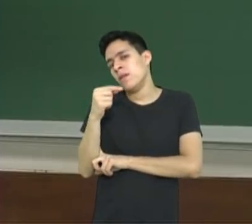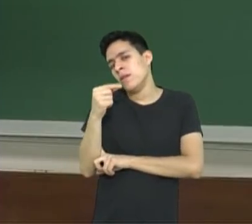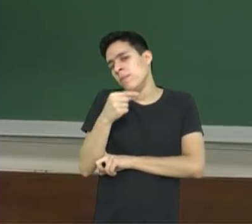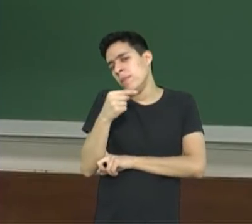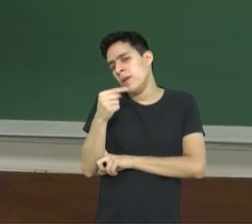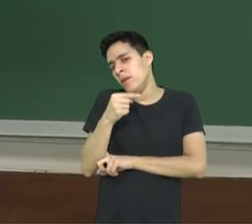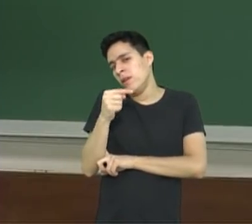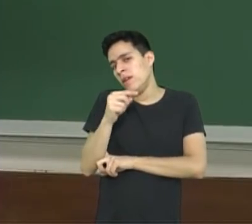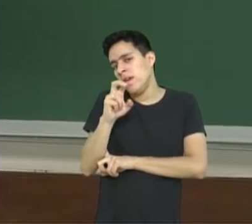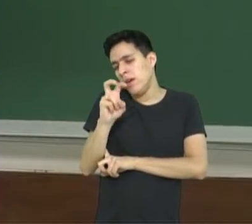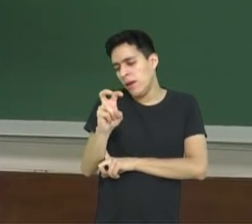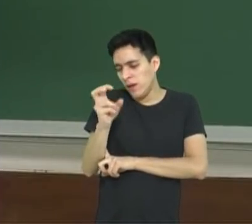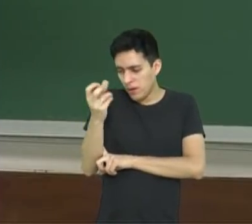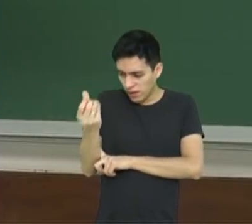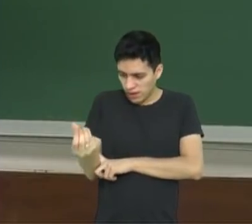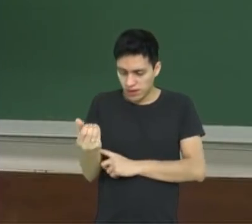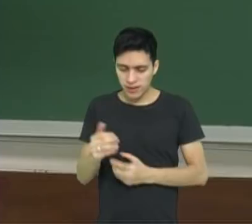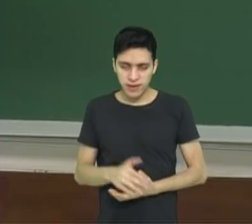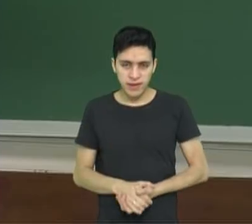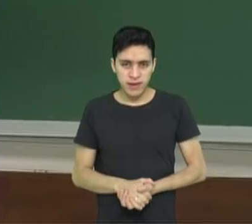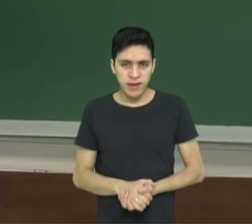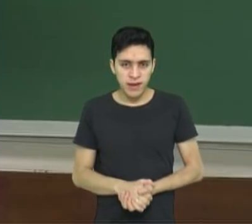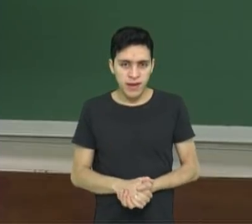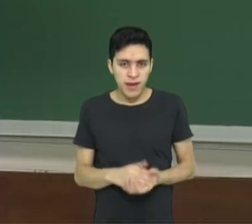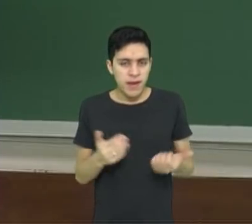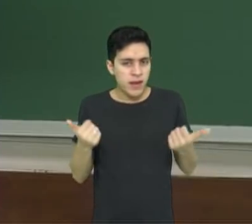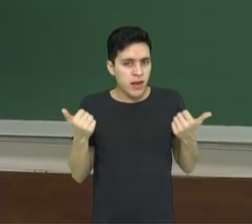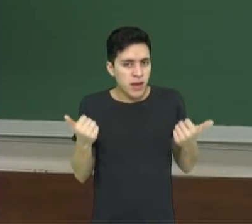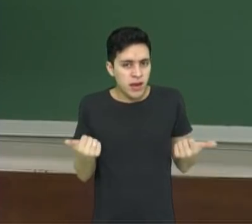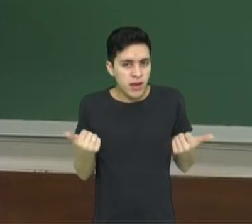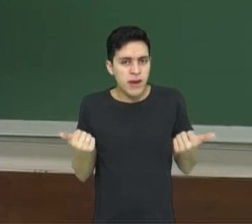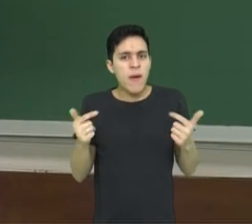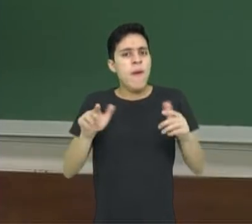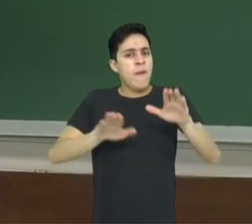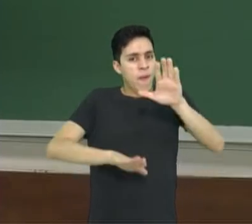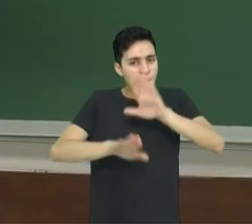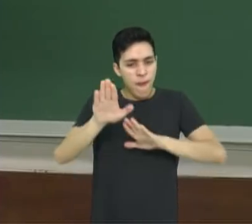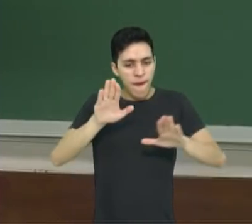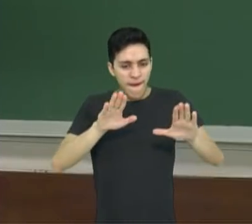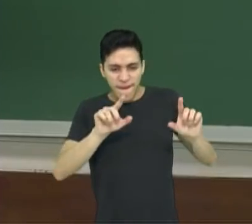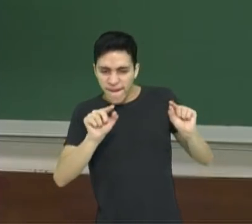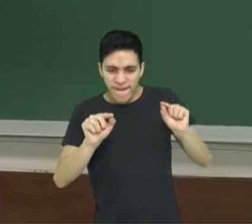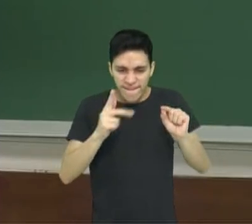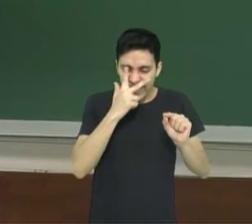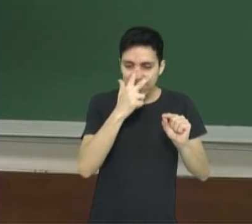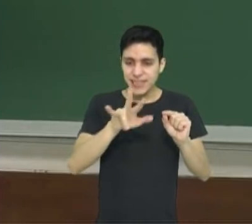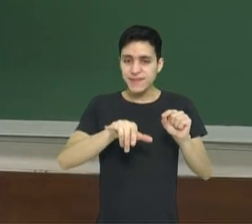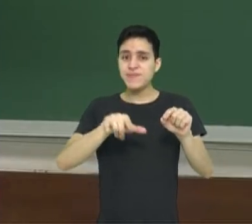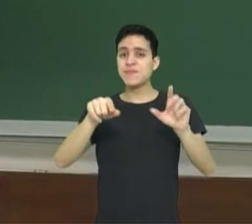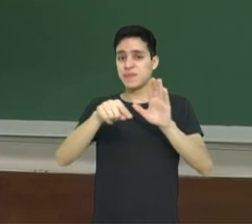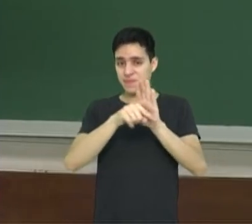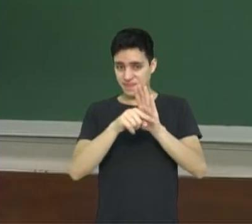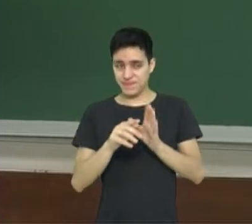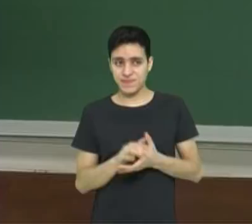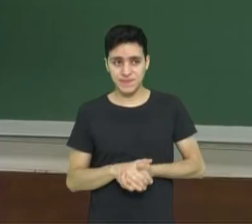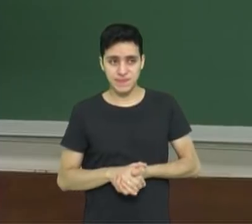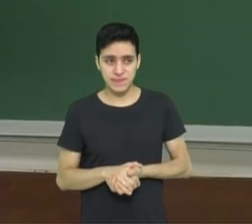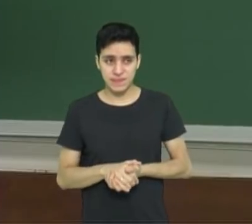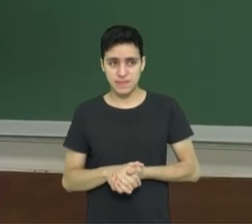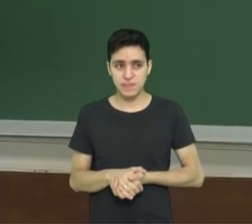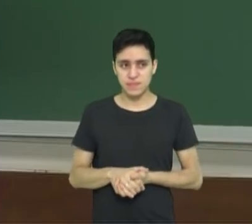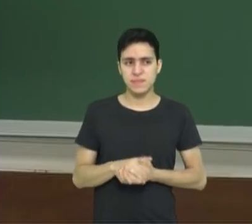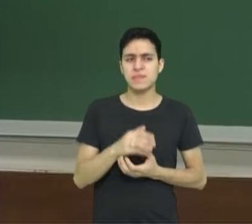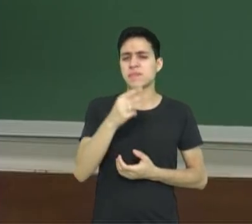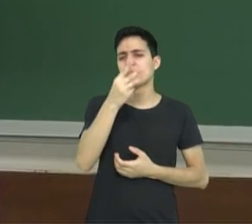quê? Menos 56, muito bem. Cuidado que aqui alguém parece que vai ficar negativo.